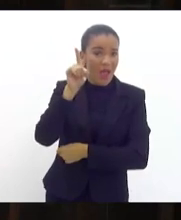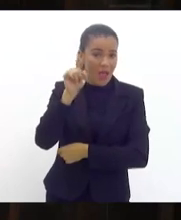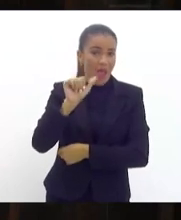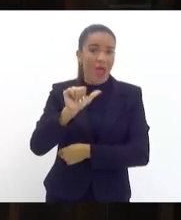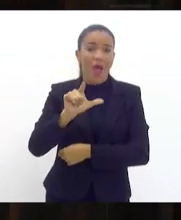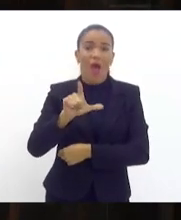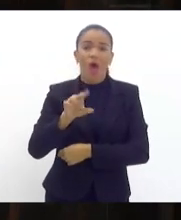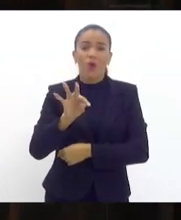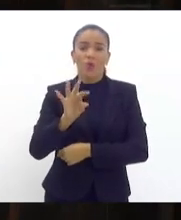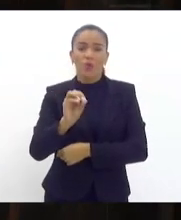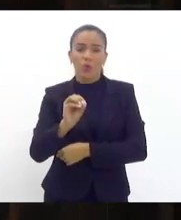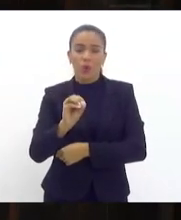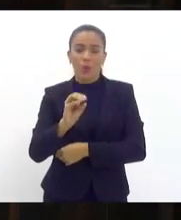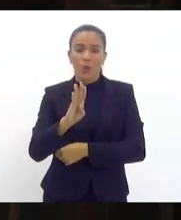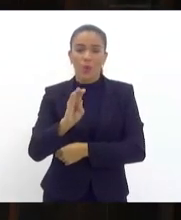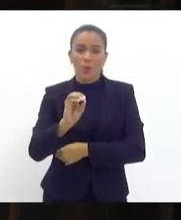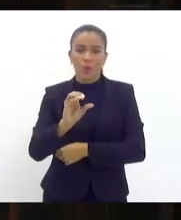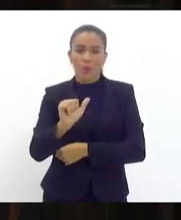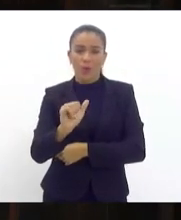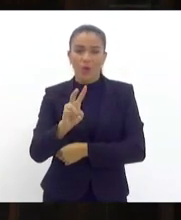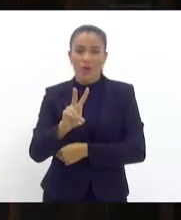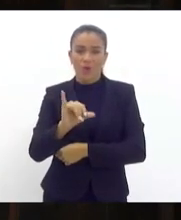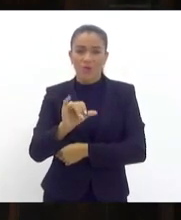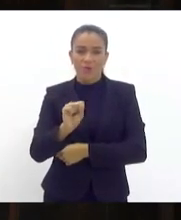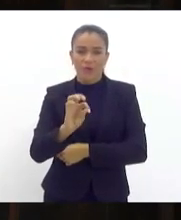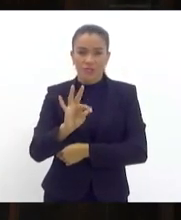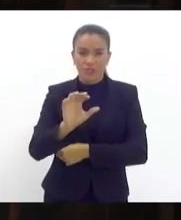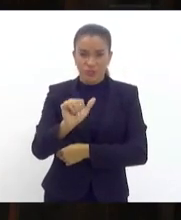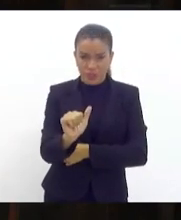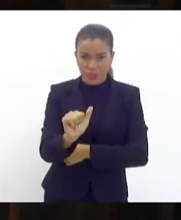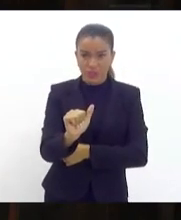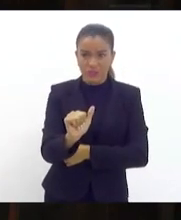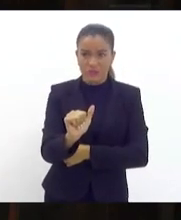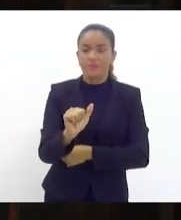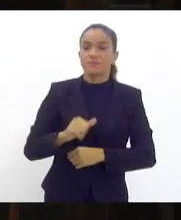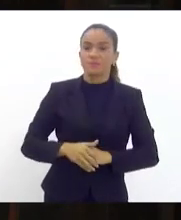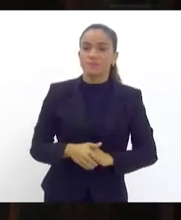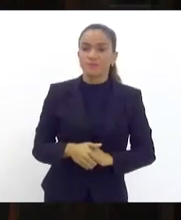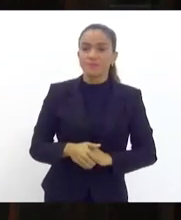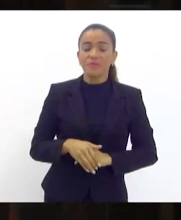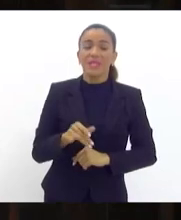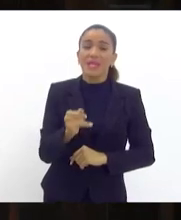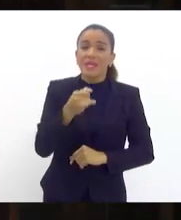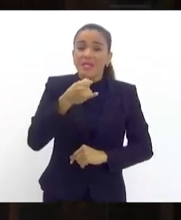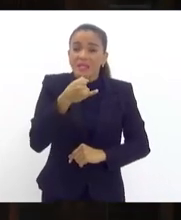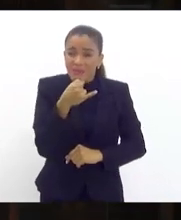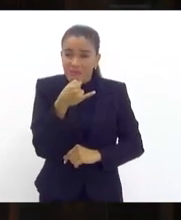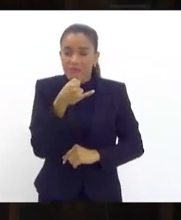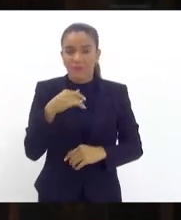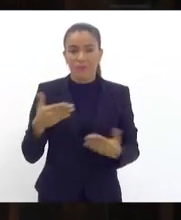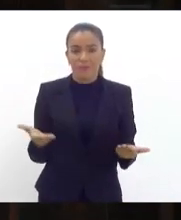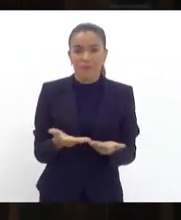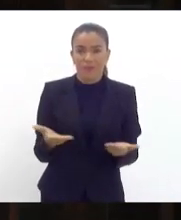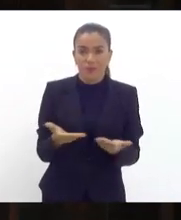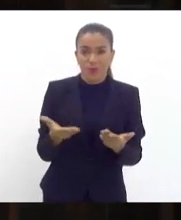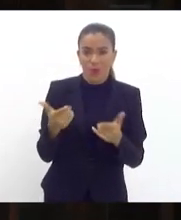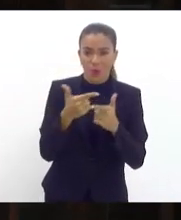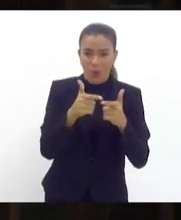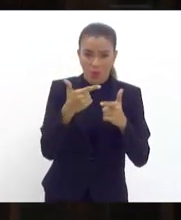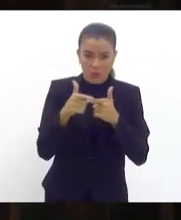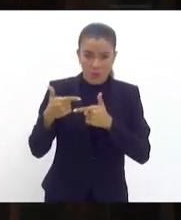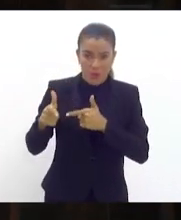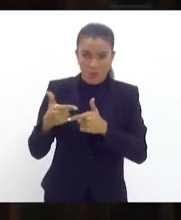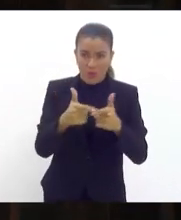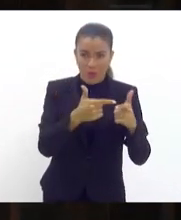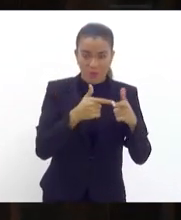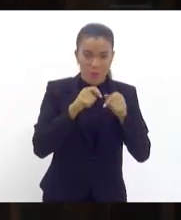vela de luxo será o tijouaçu e matar Machado ali no alto coração do alto Infelizmente hoje com esse problema crônico